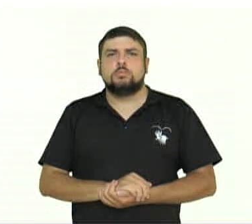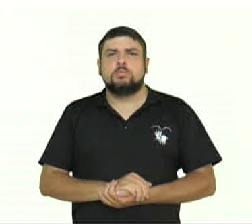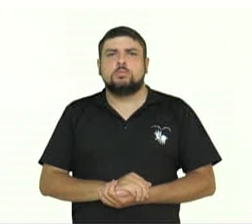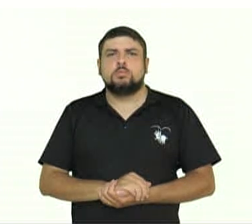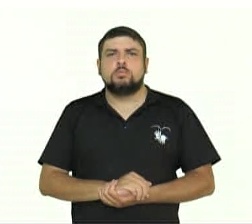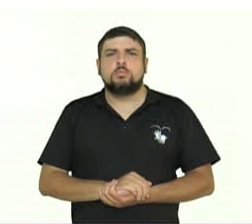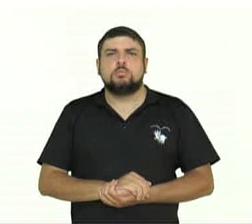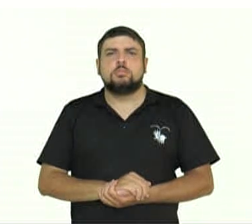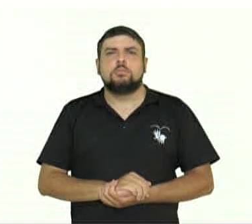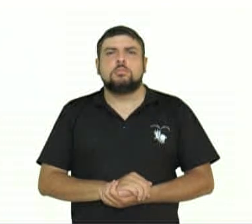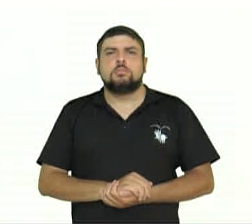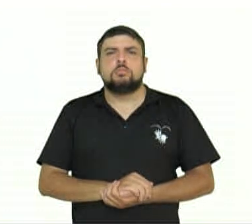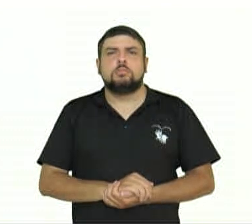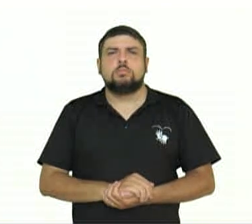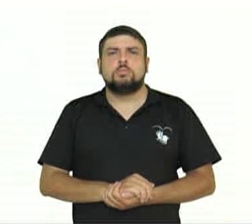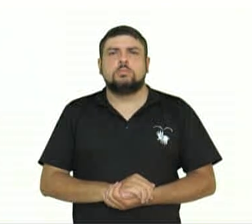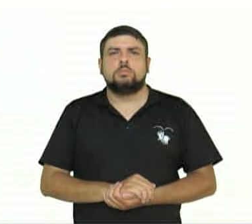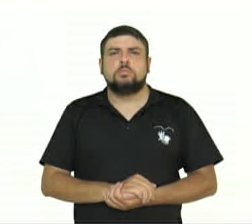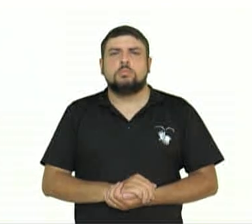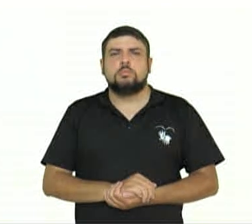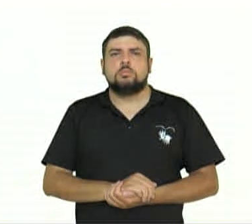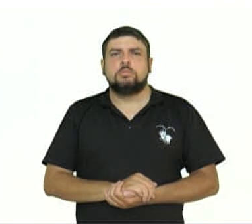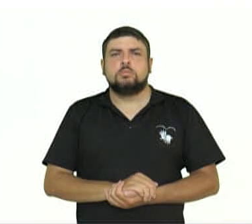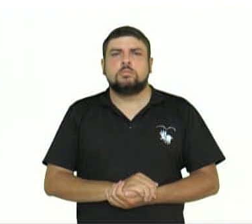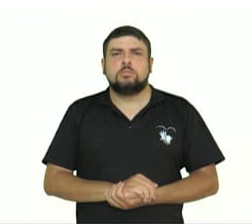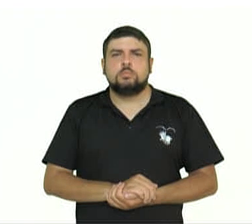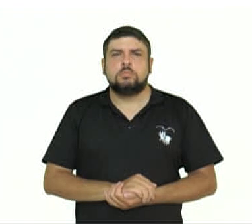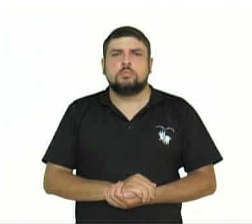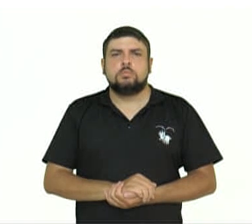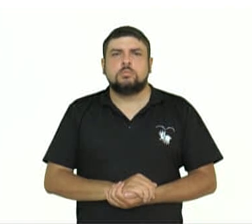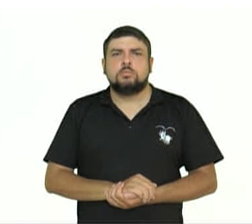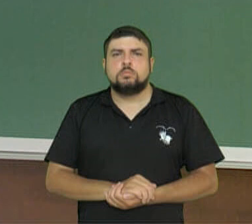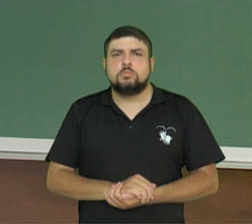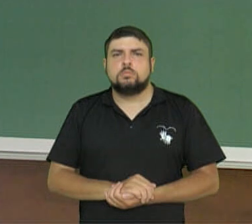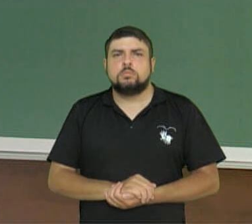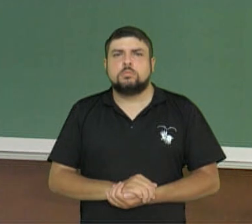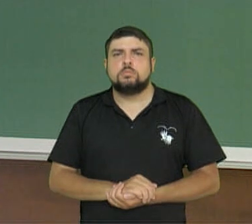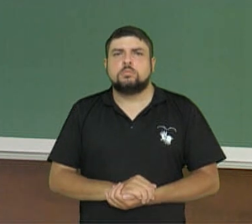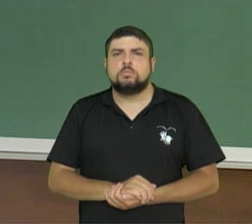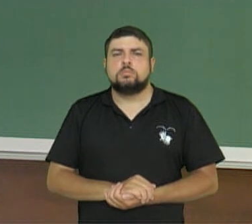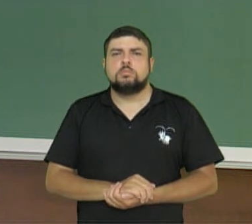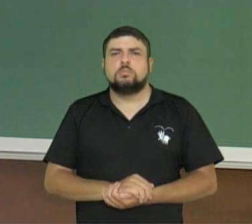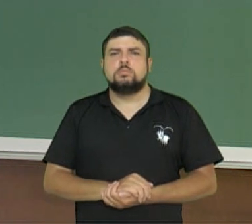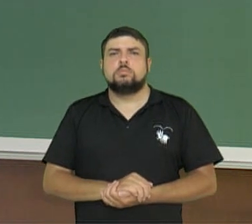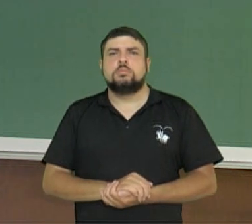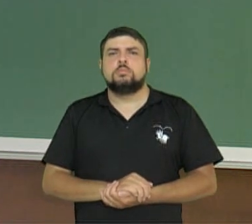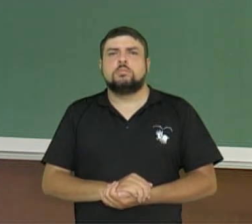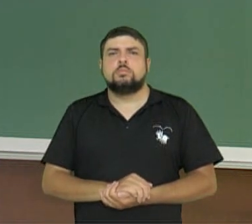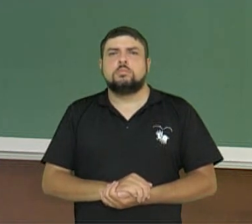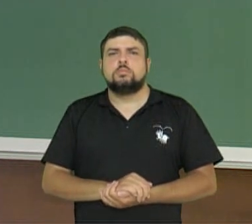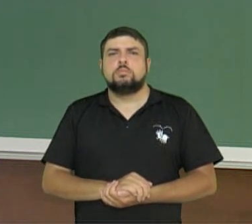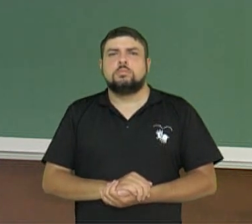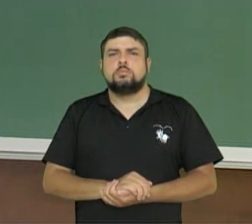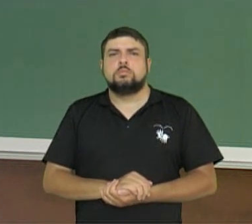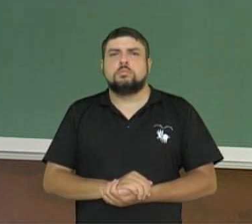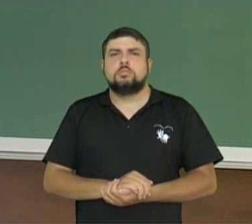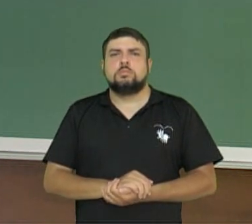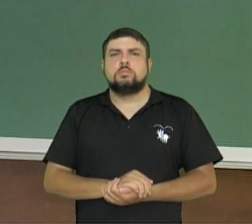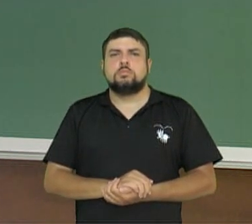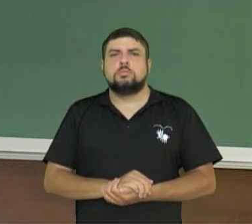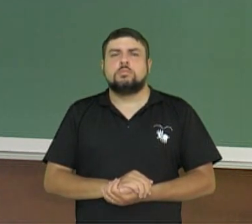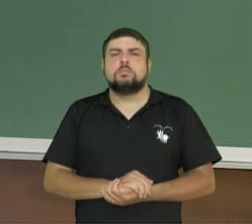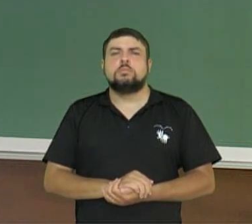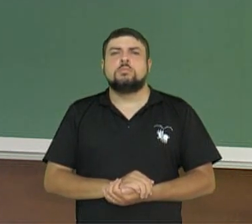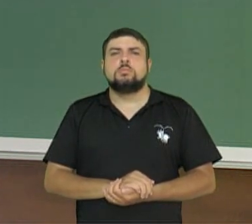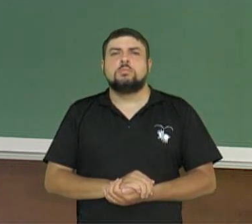conteúdo narrativo ou humorístico de la historieta. Analisando a língua, agora começamos com